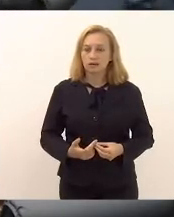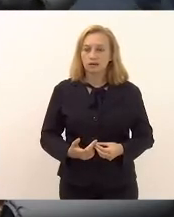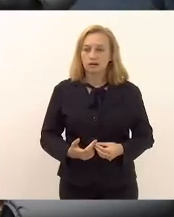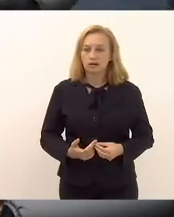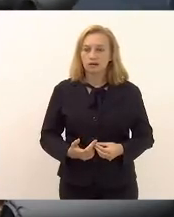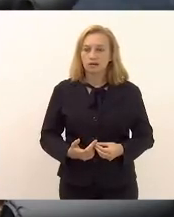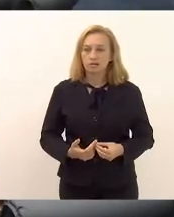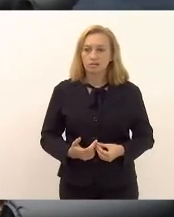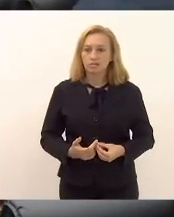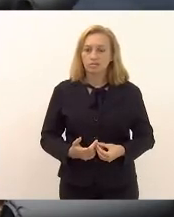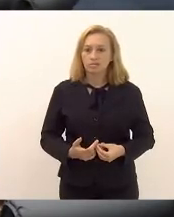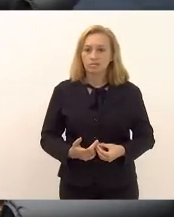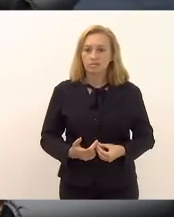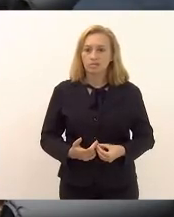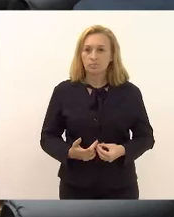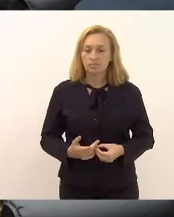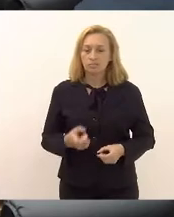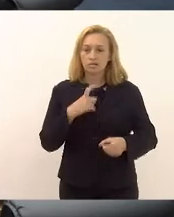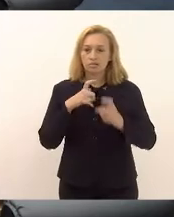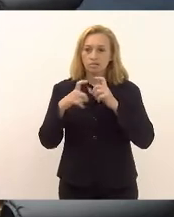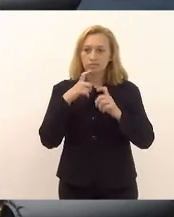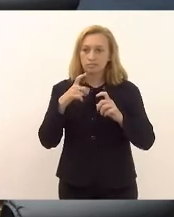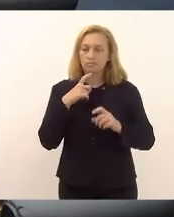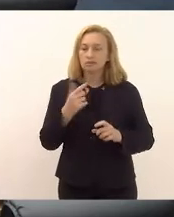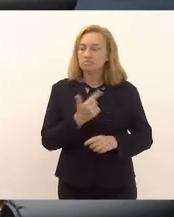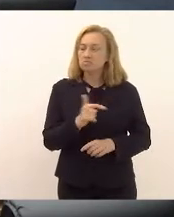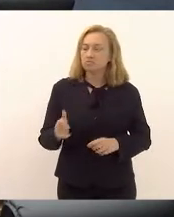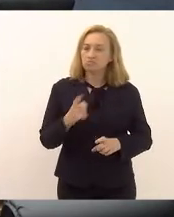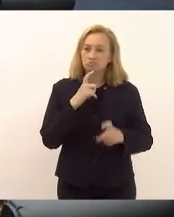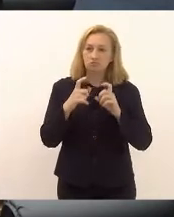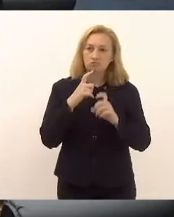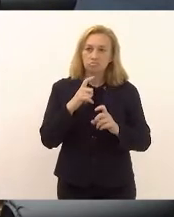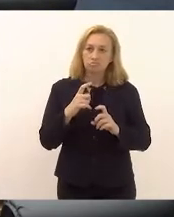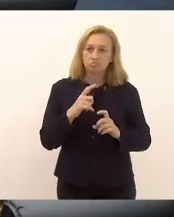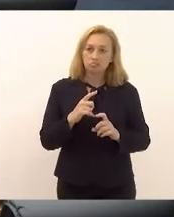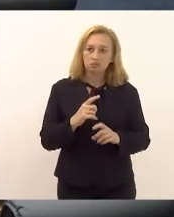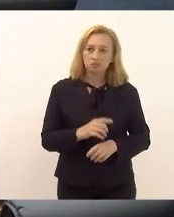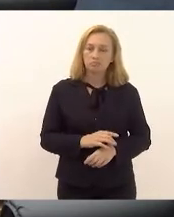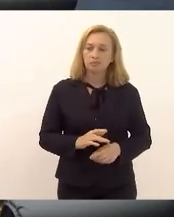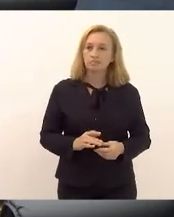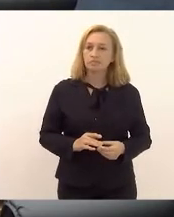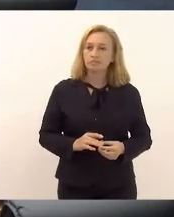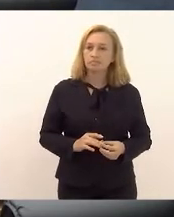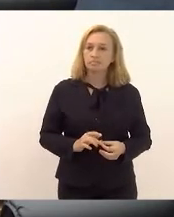Com os pareceres emitidos, em discussão. Não havendo quem queira discutir.